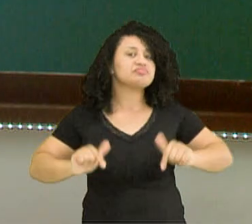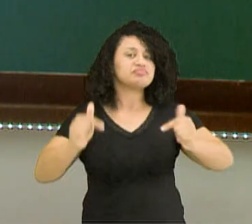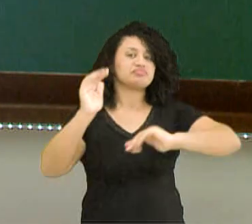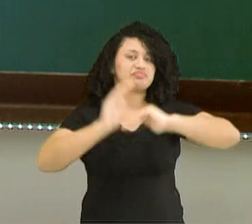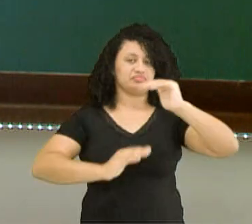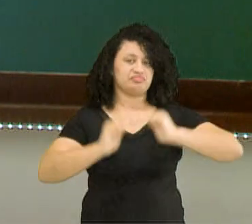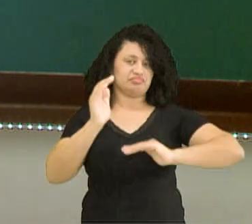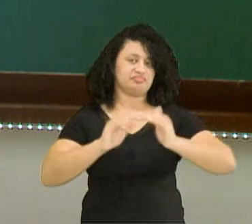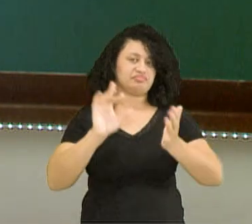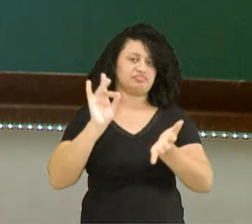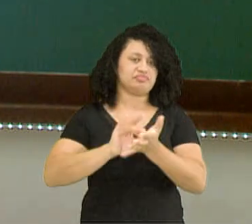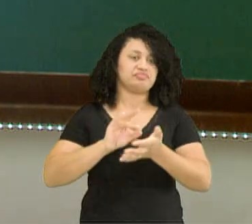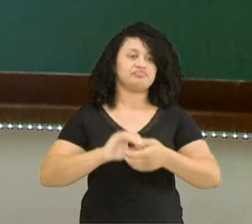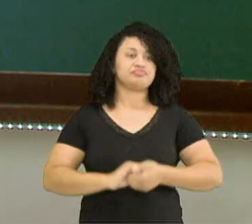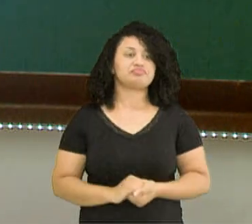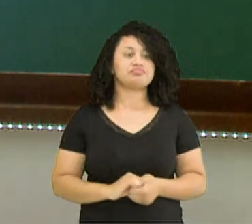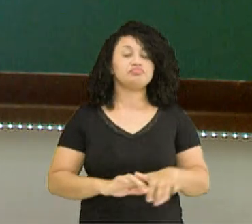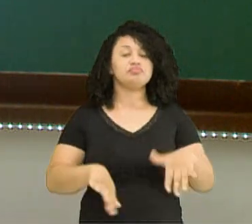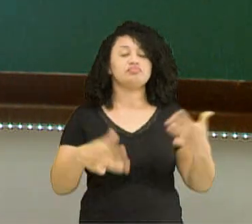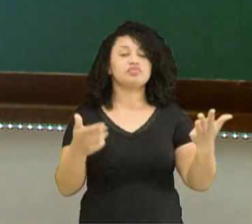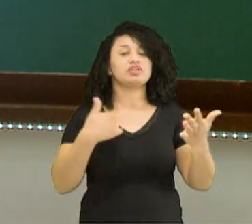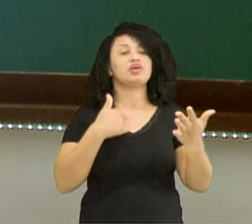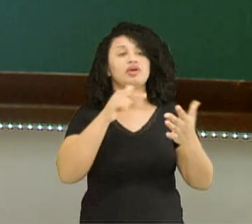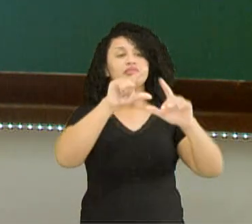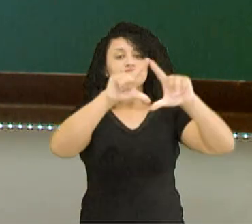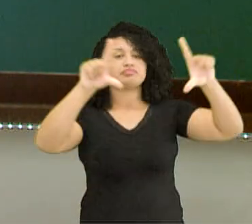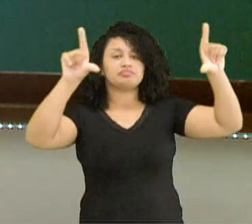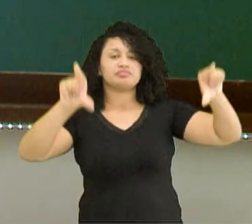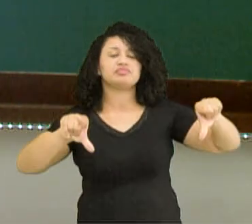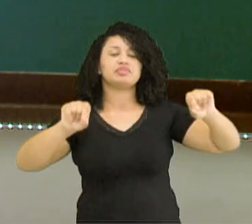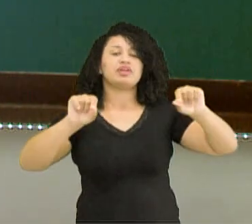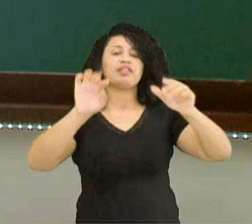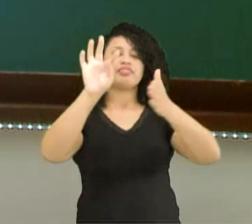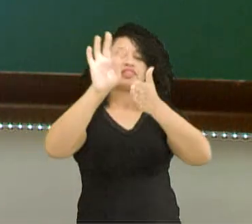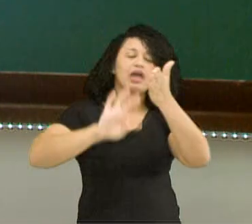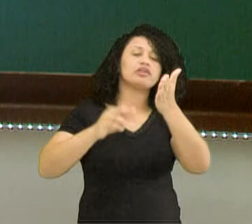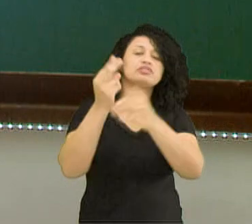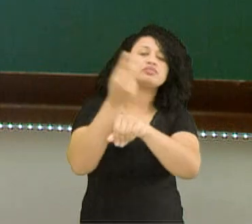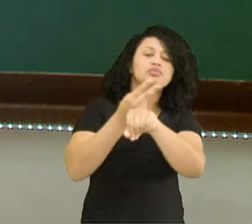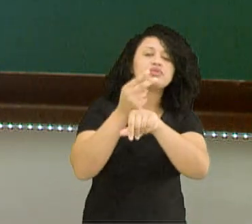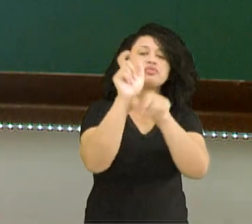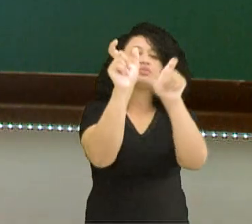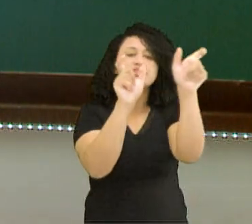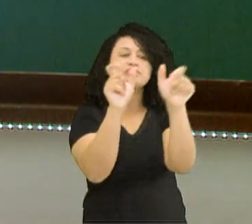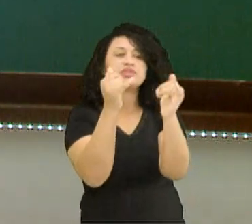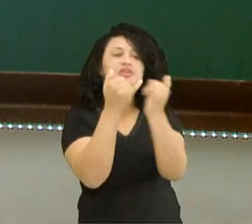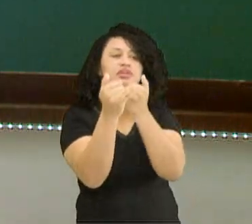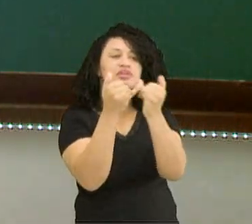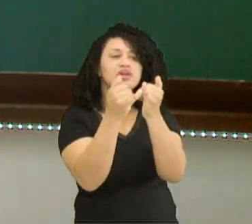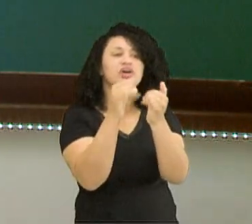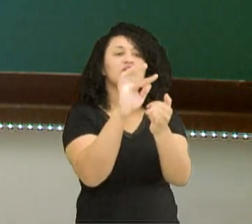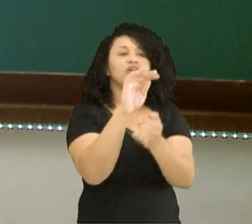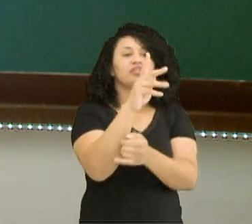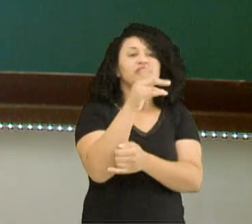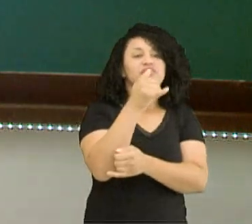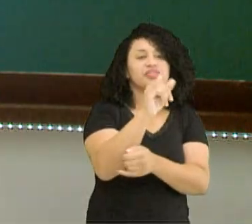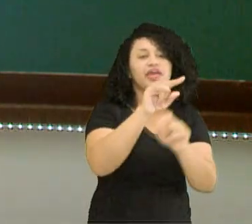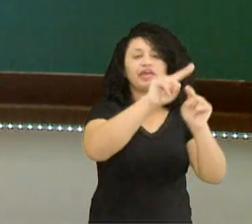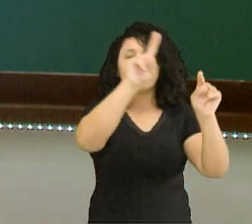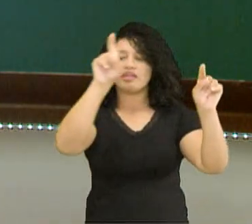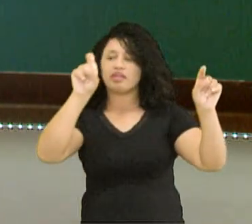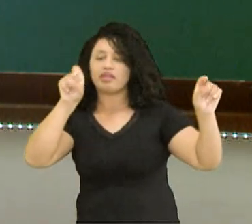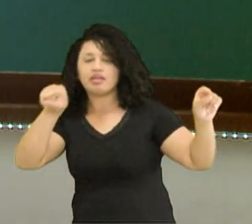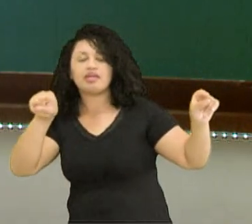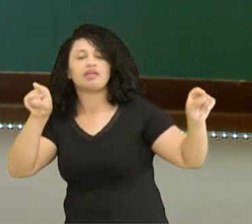ok? Então, procura as palavras cognatas, vai lendo por partes, ó, today até need your